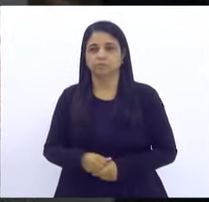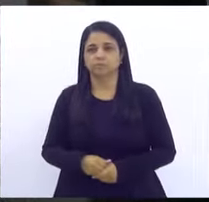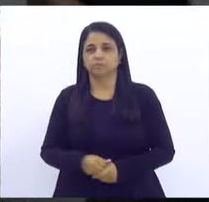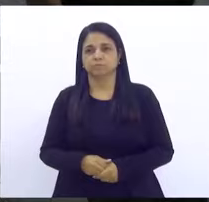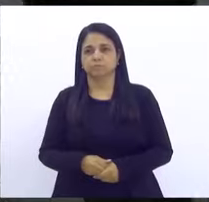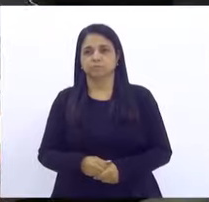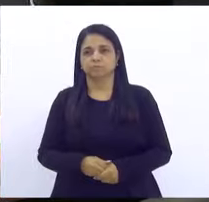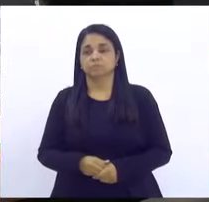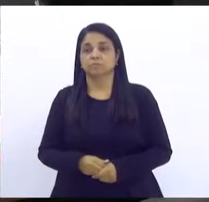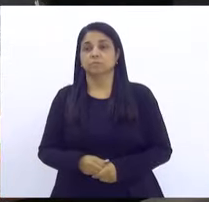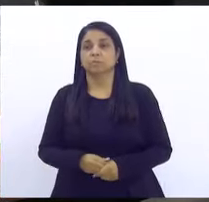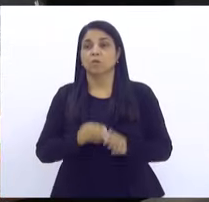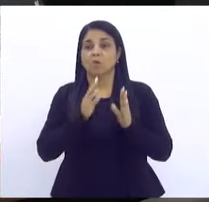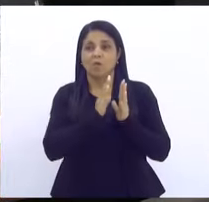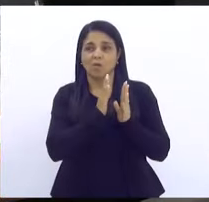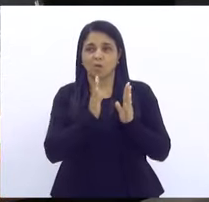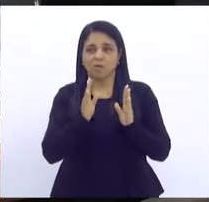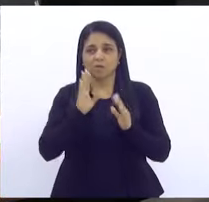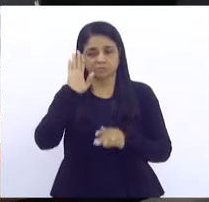Questão de ordem, presidente.